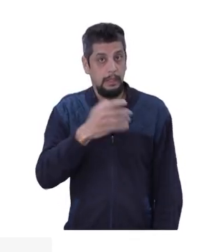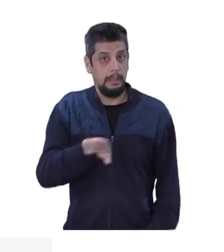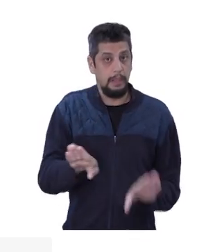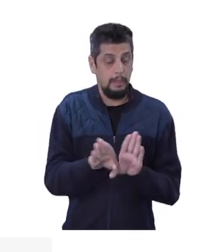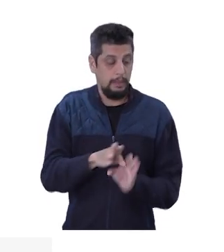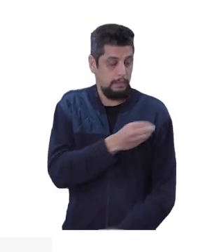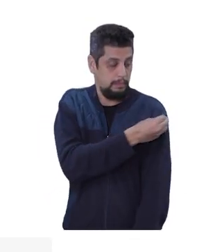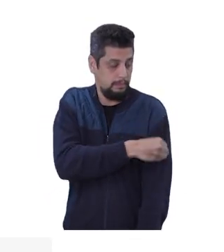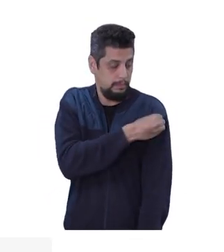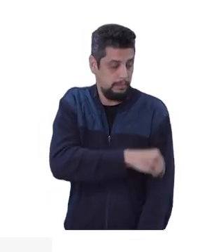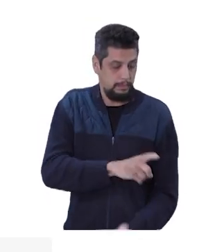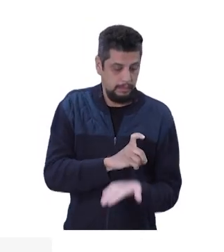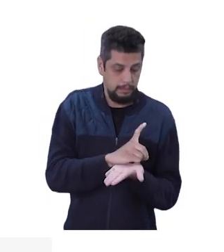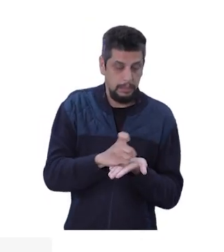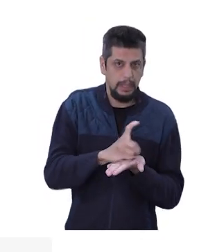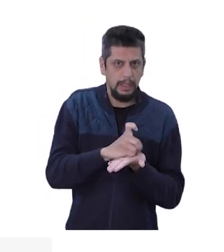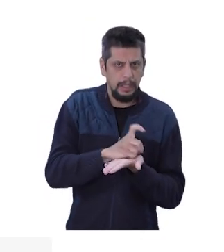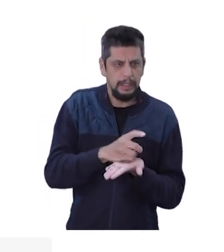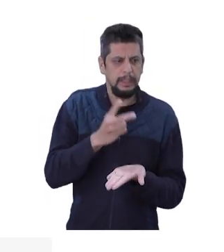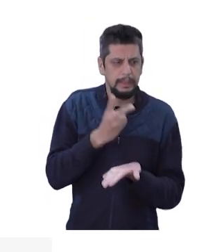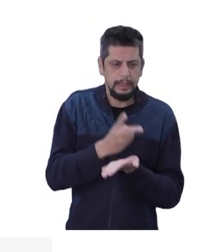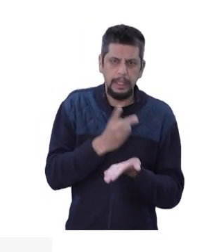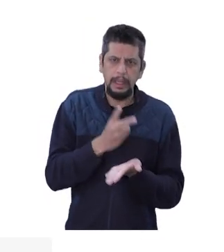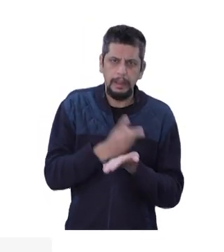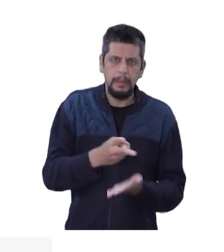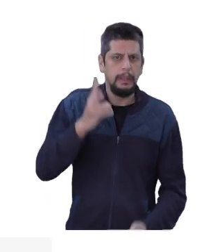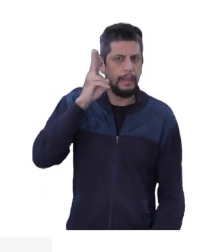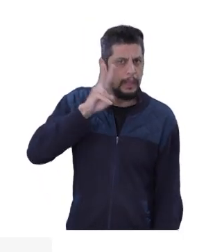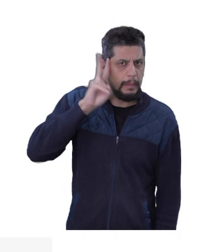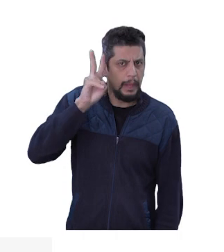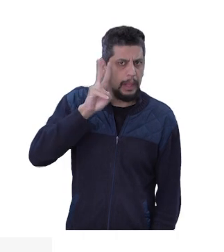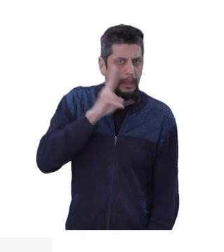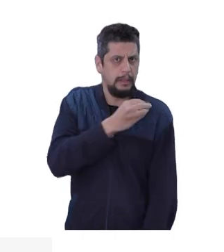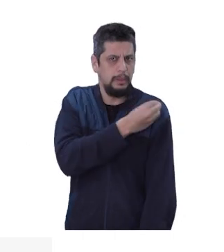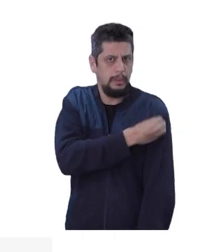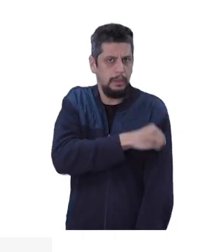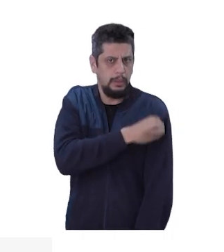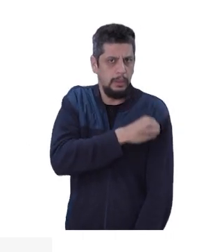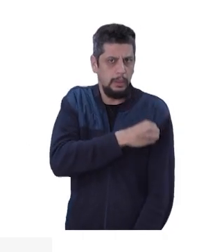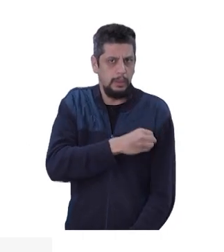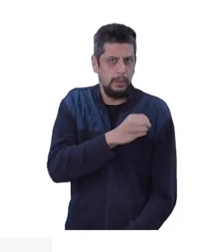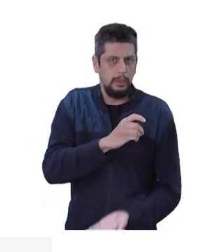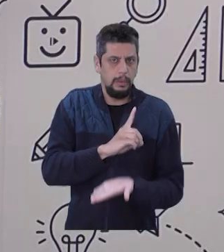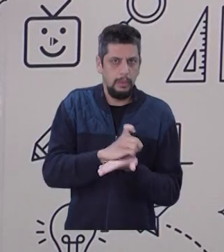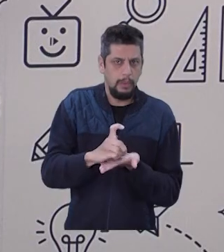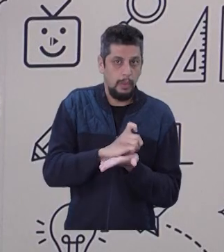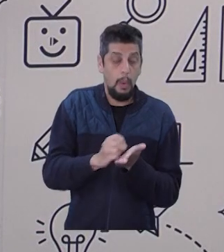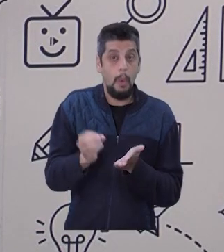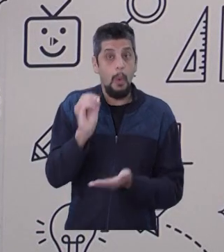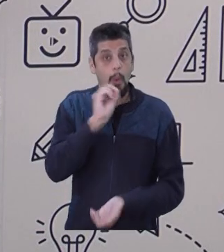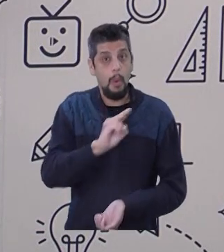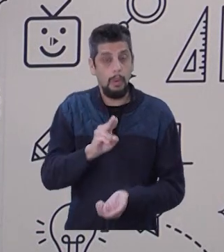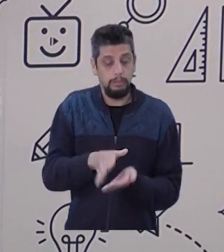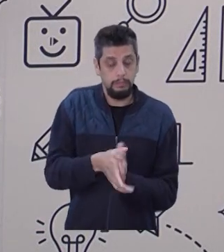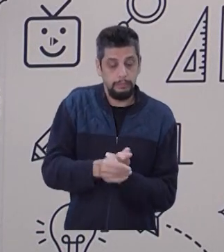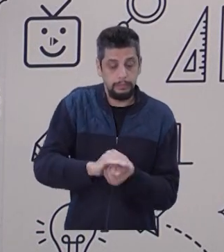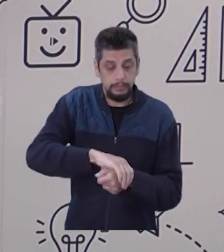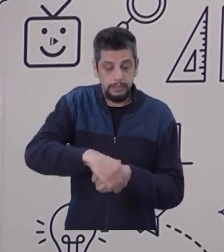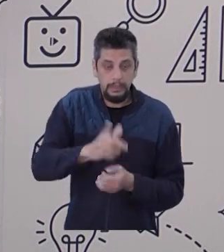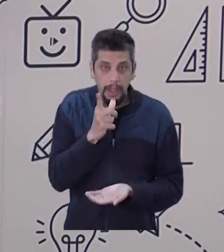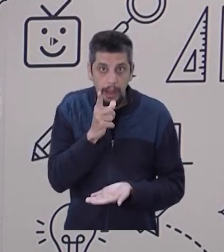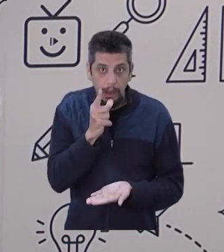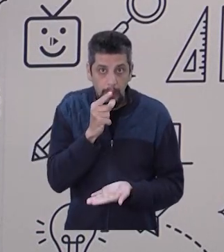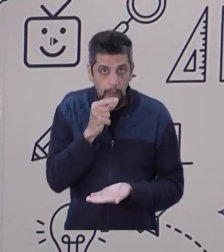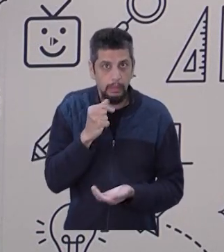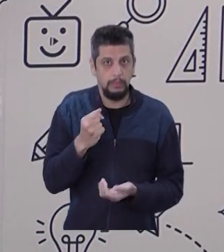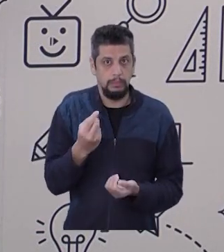mesmo. Acabamos de fazer. Nós passamos sempre, o álcool gel. Né? Sempre está lembrando de passar o álcool ou lavar as mãos. Todo cuidado, né, professora?